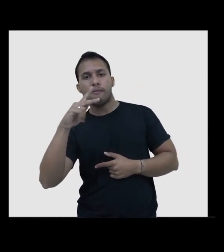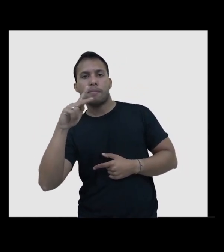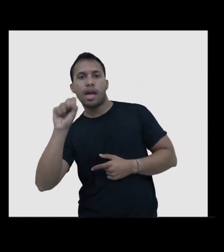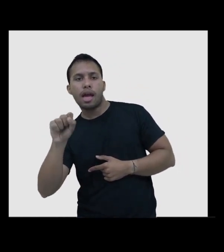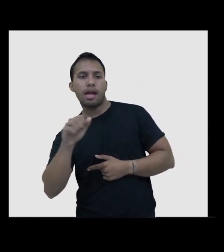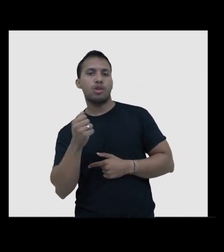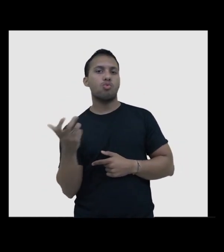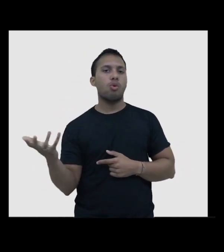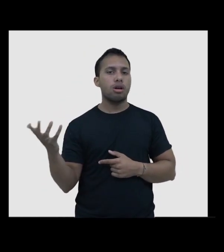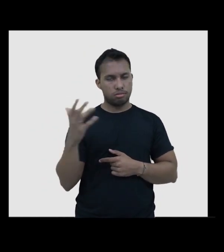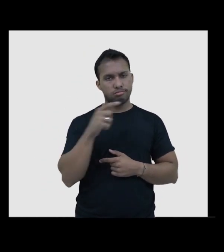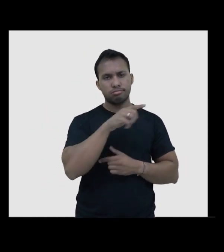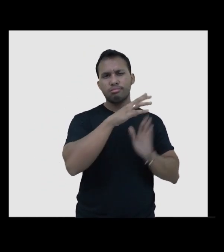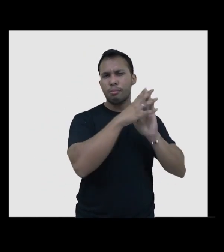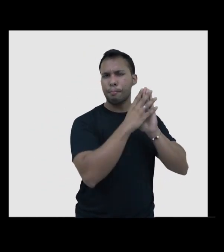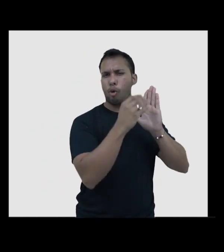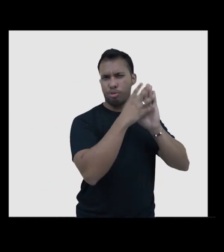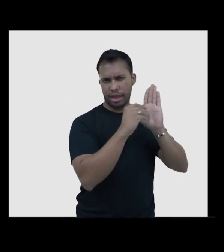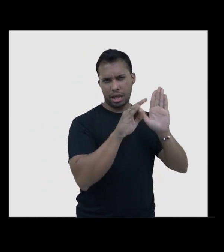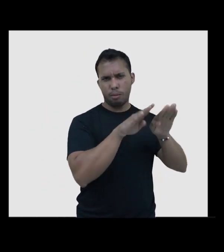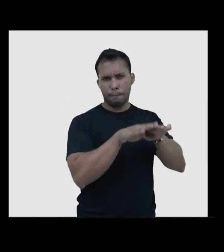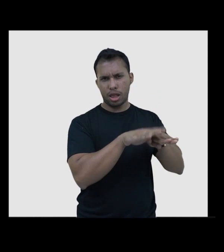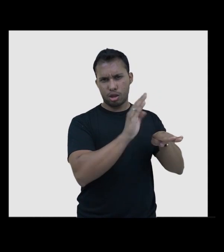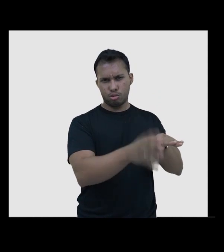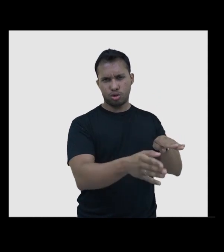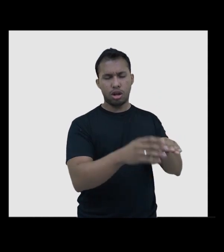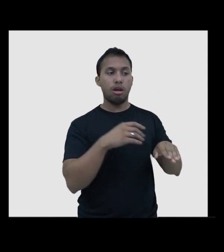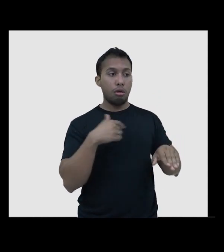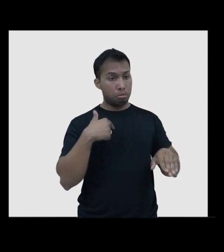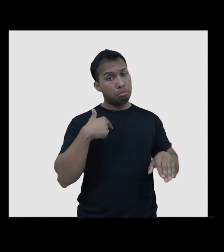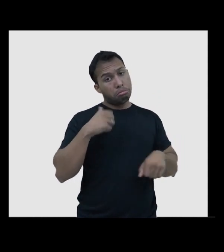também. Bom, a gente poderia